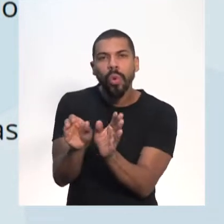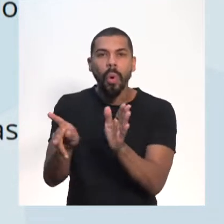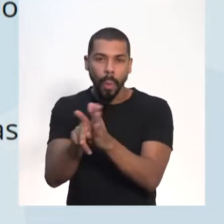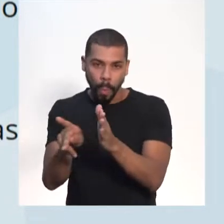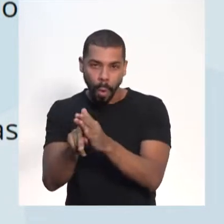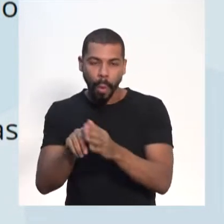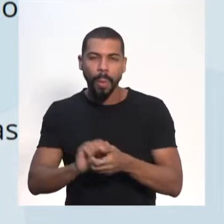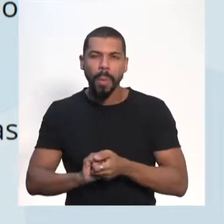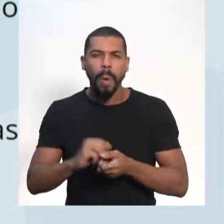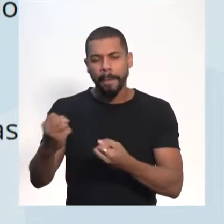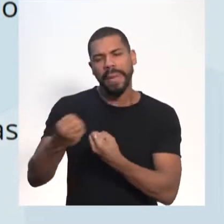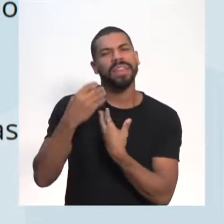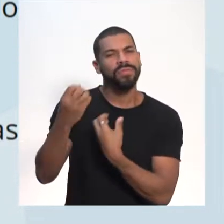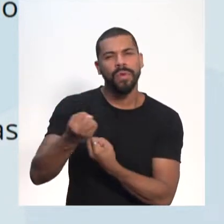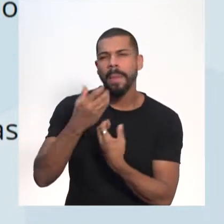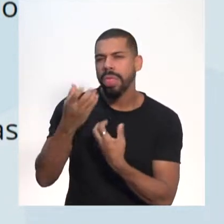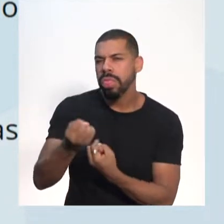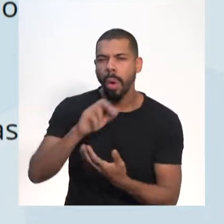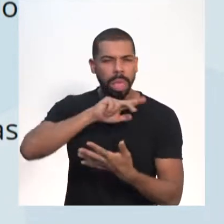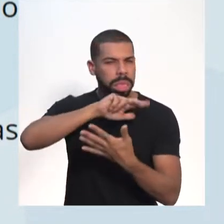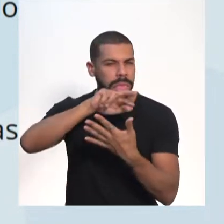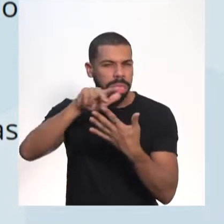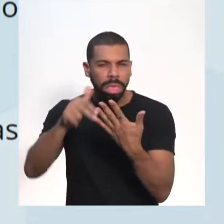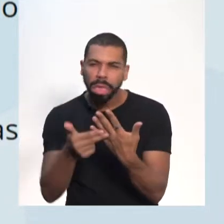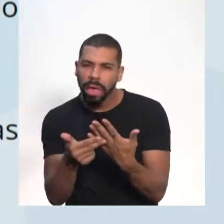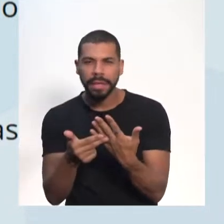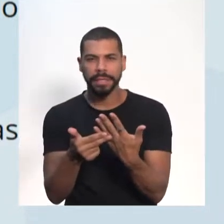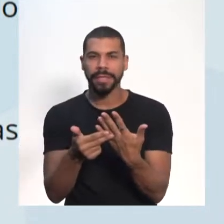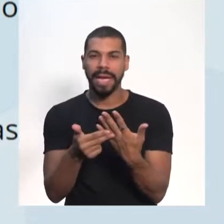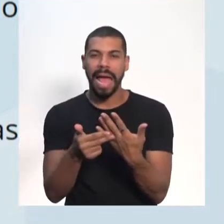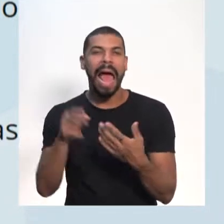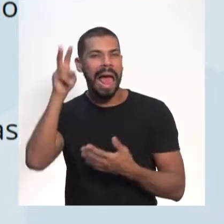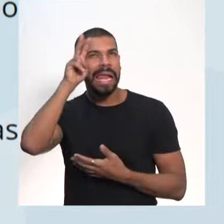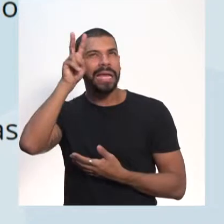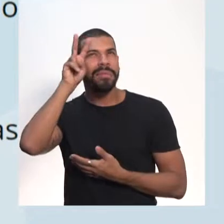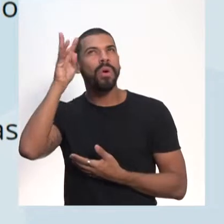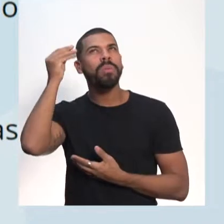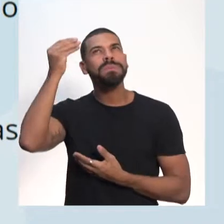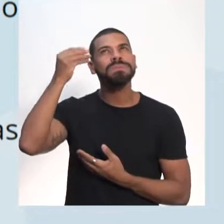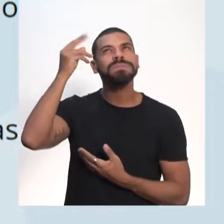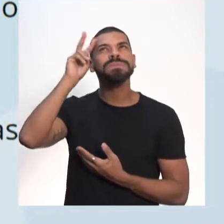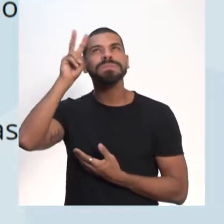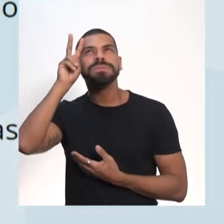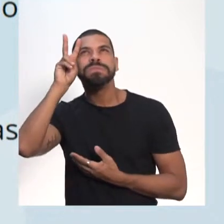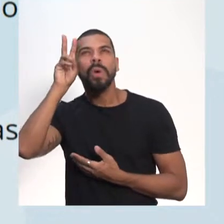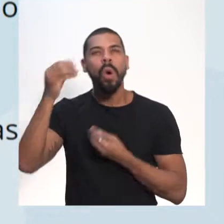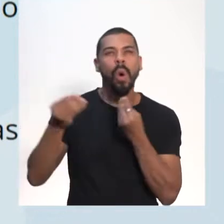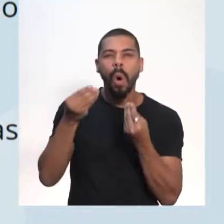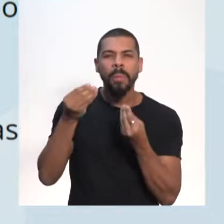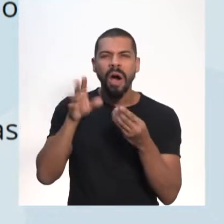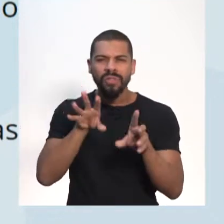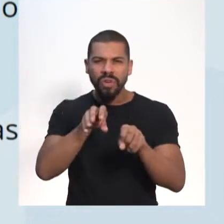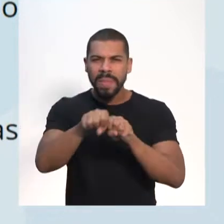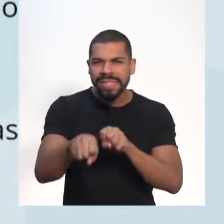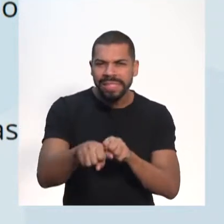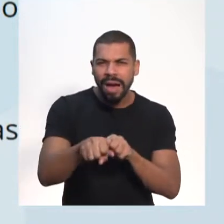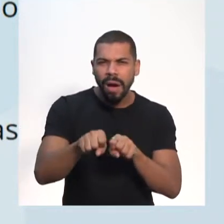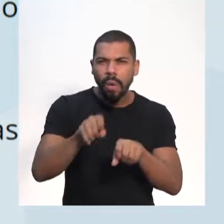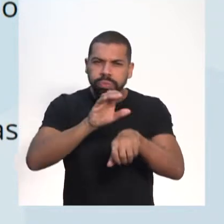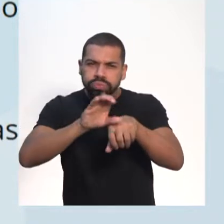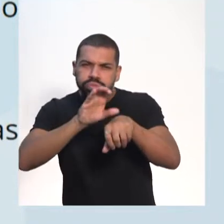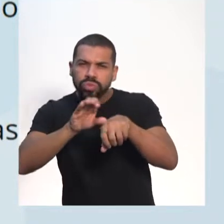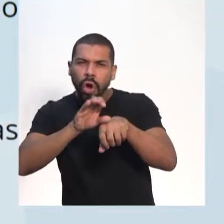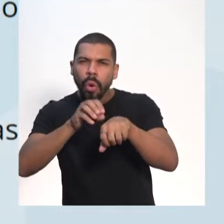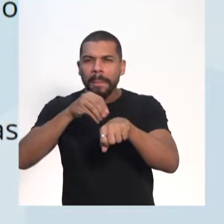mais informações, até lembro que um professor falou, João, não precisa ser uma formação, mas alguns toques,